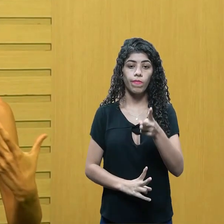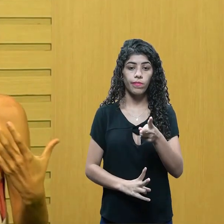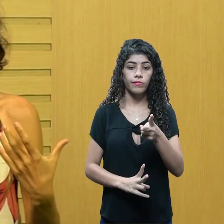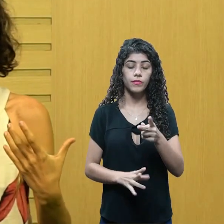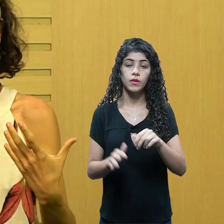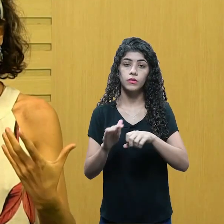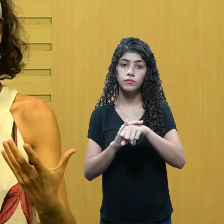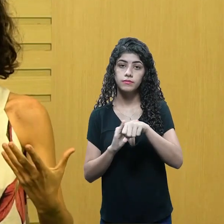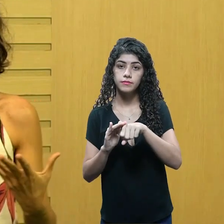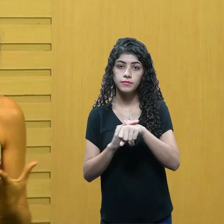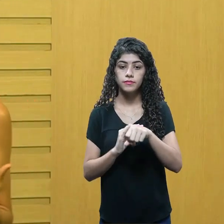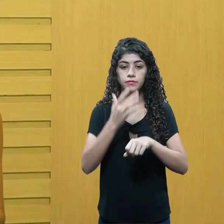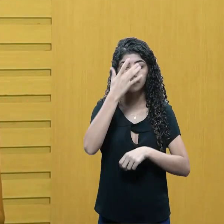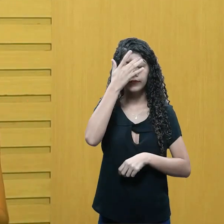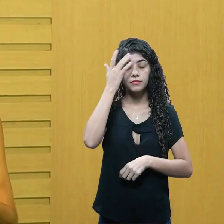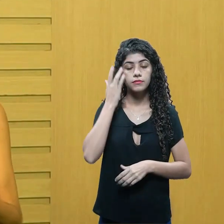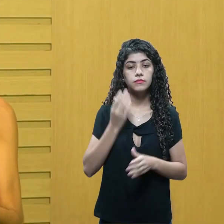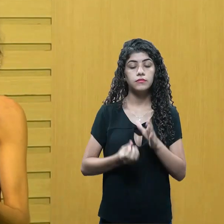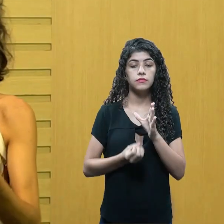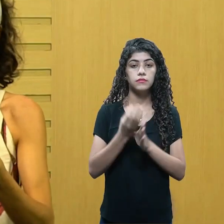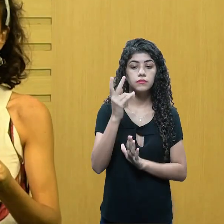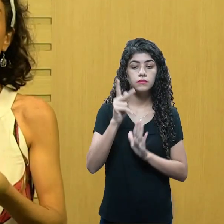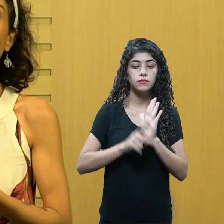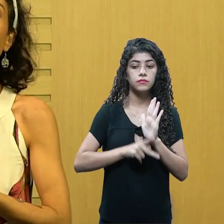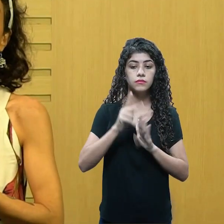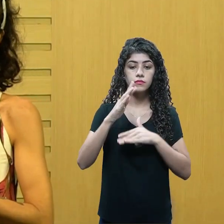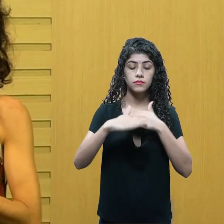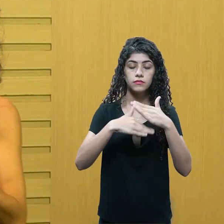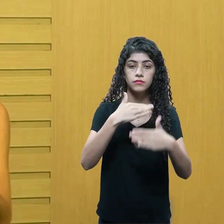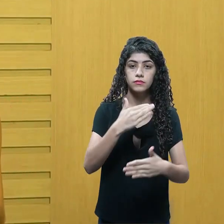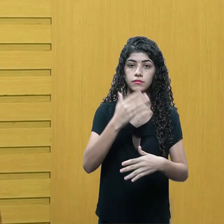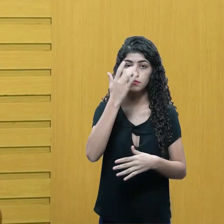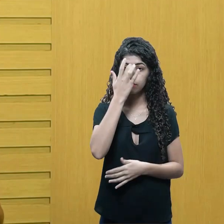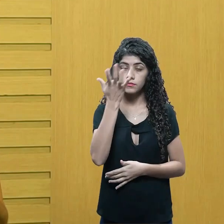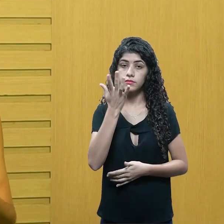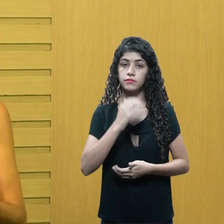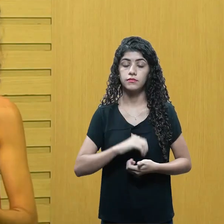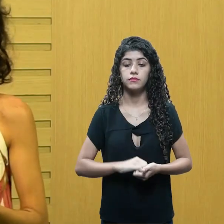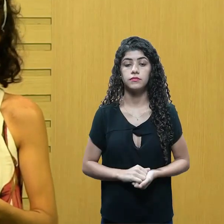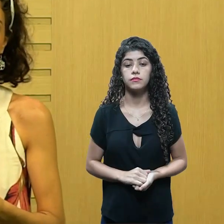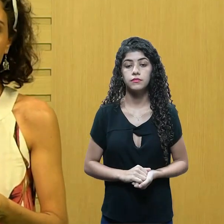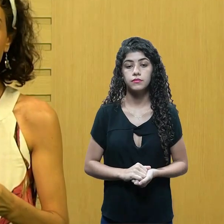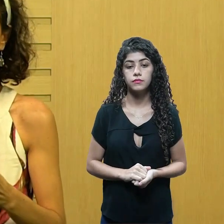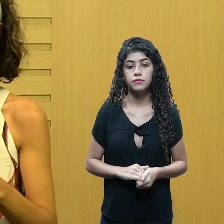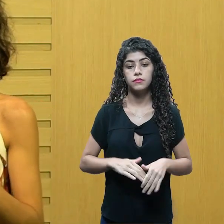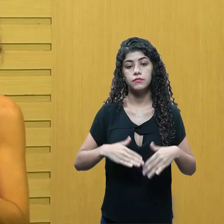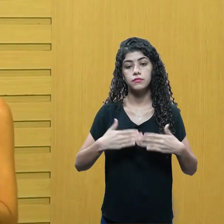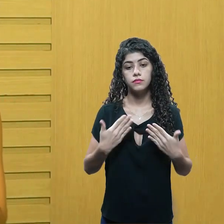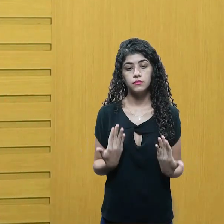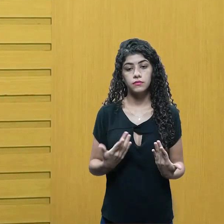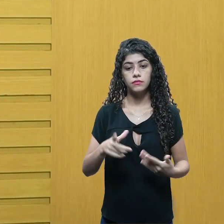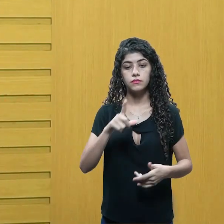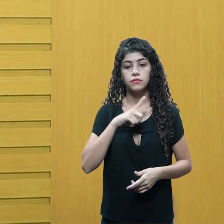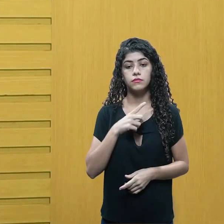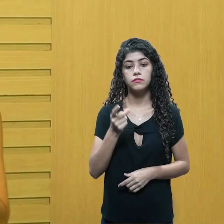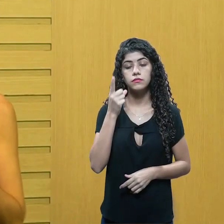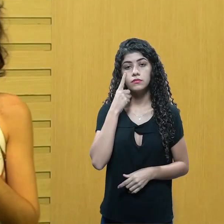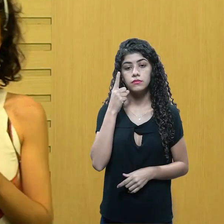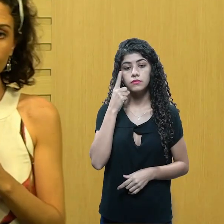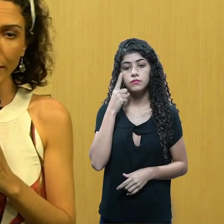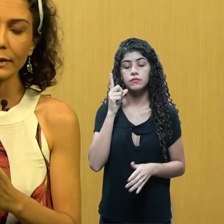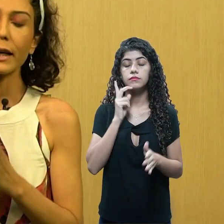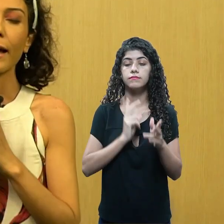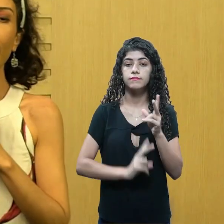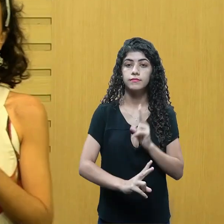estar em diálogo com os produtores para que esse processo fique mais fácil. Então, em caso